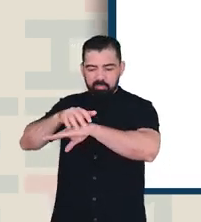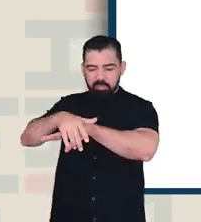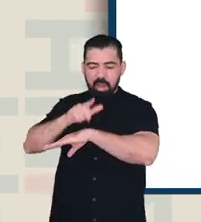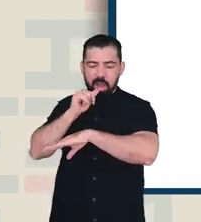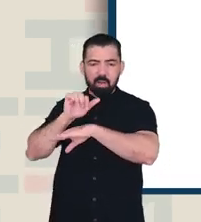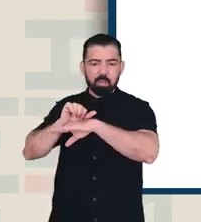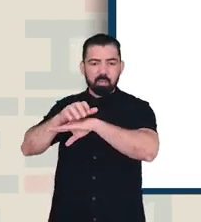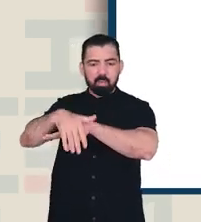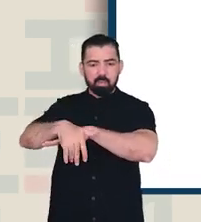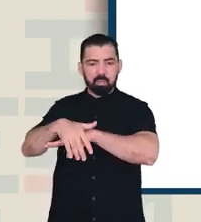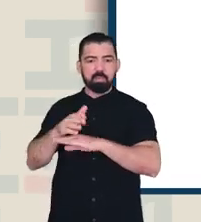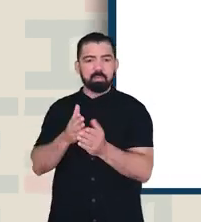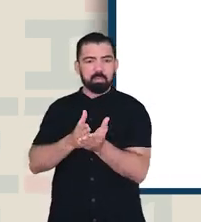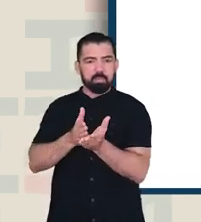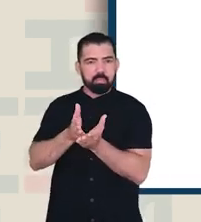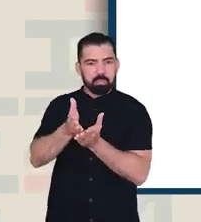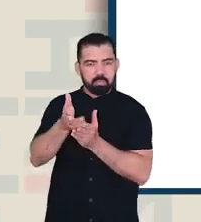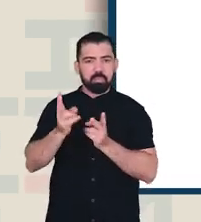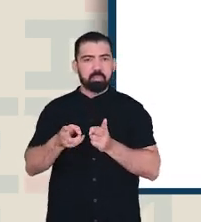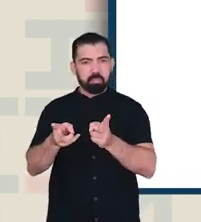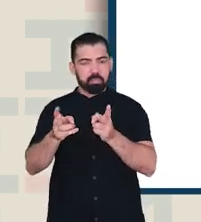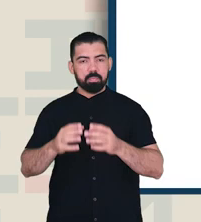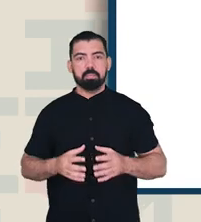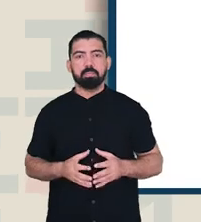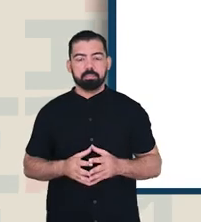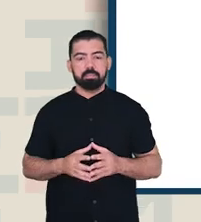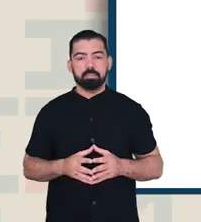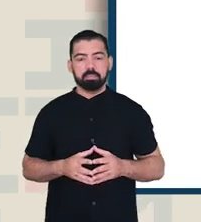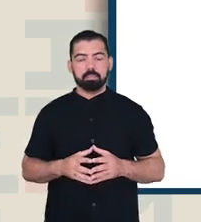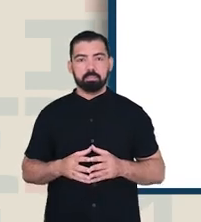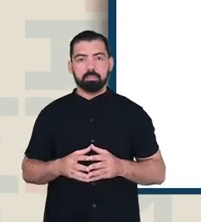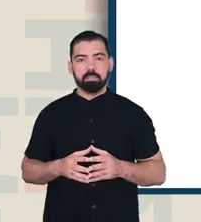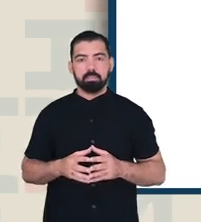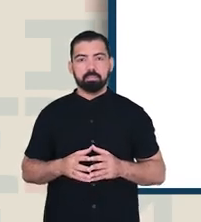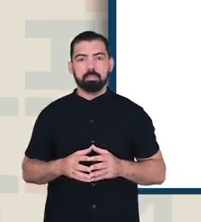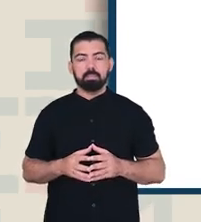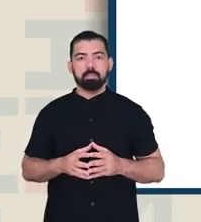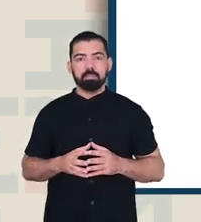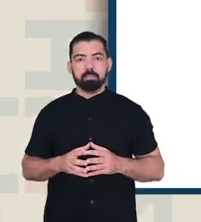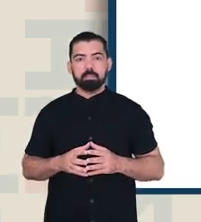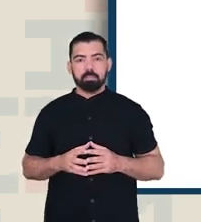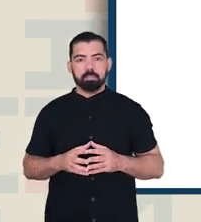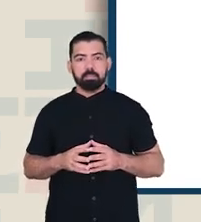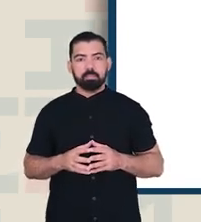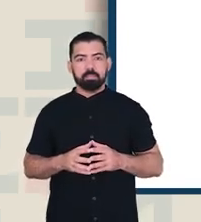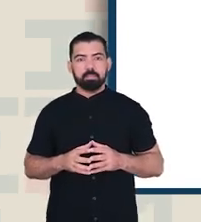a cachoeira permanece, o som da cachoeira, né? Permanece, continua.